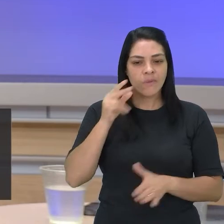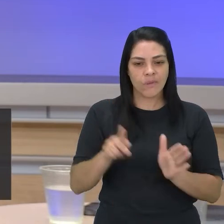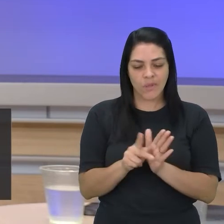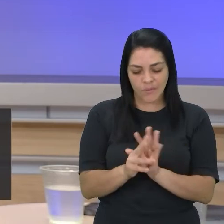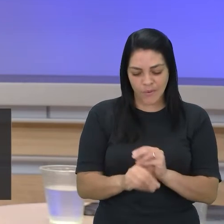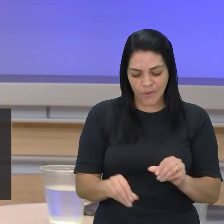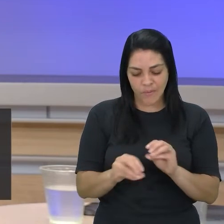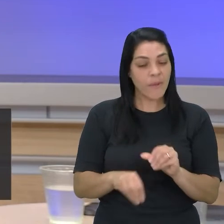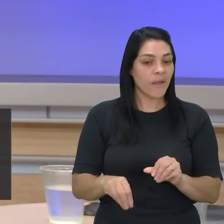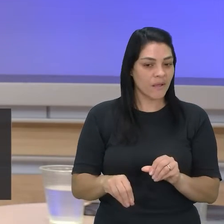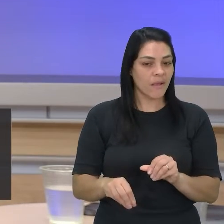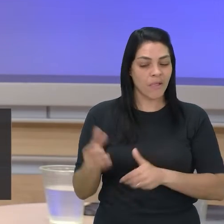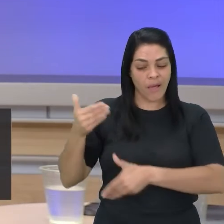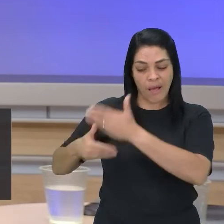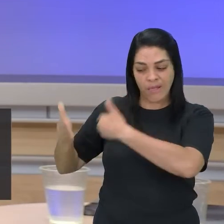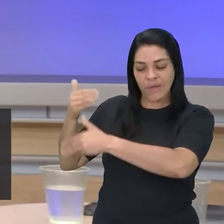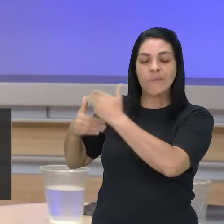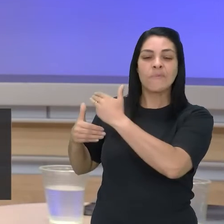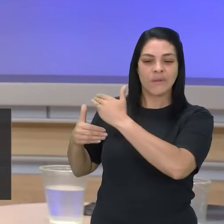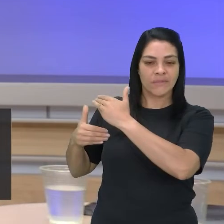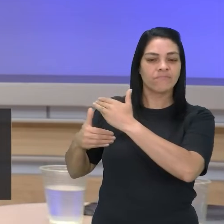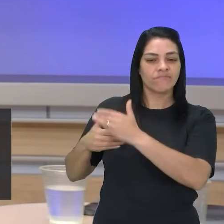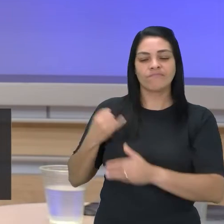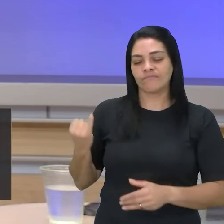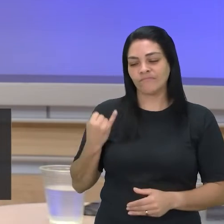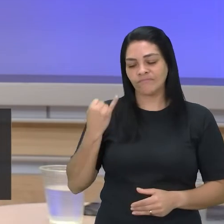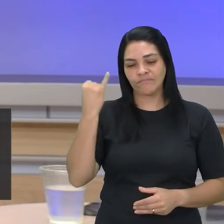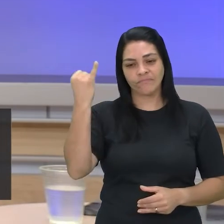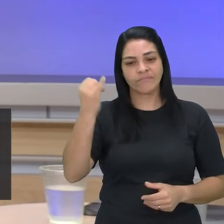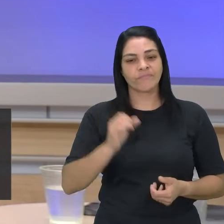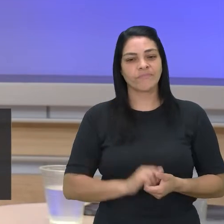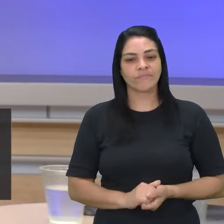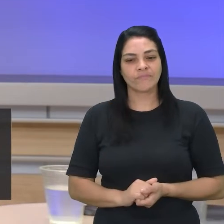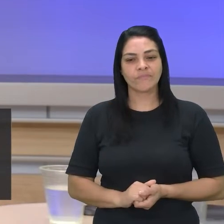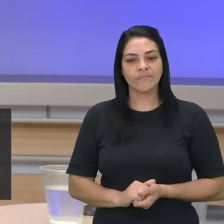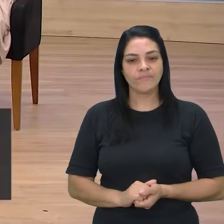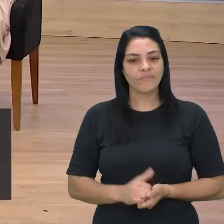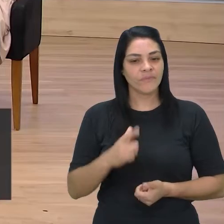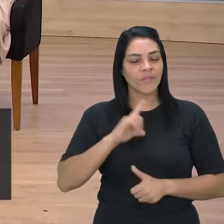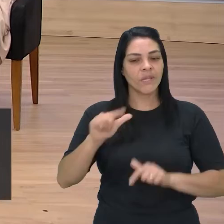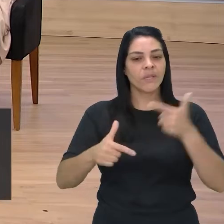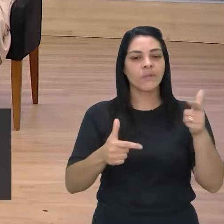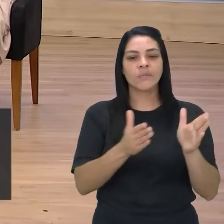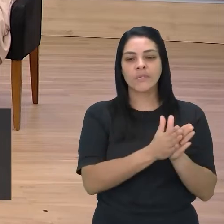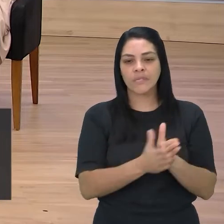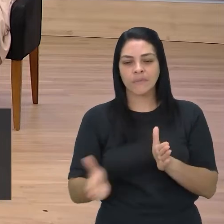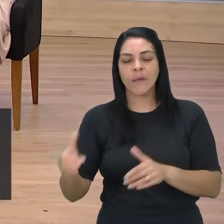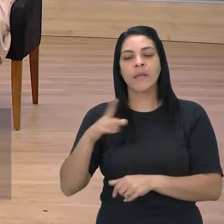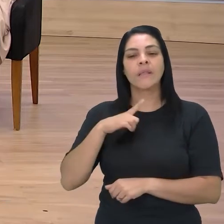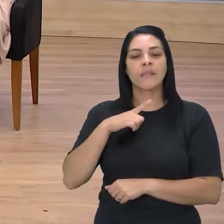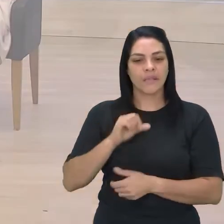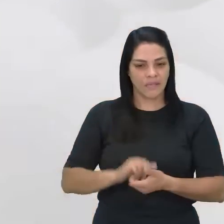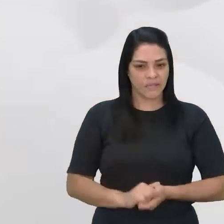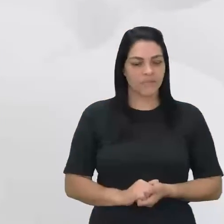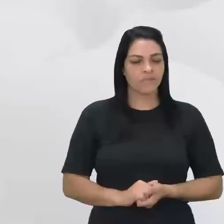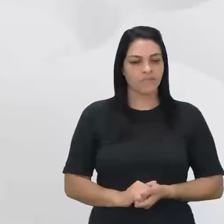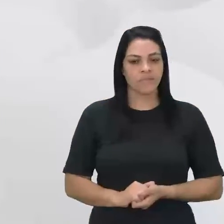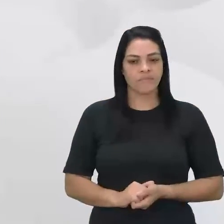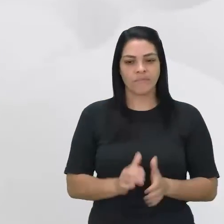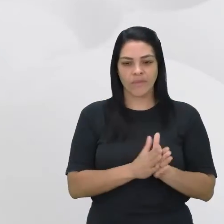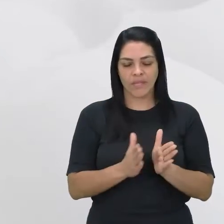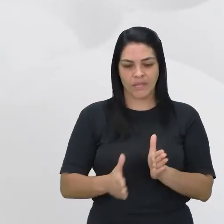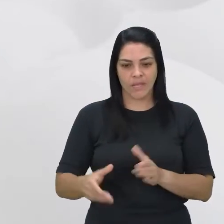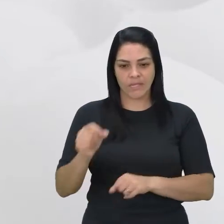terra, né, da infância que vai ser bem rico mesmo. Tem outras etapas? Tem, olha, conhecer? só aí a etapa